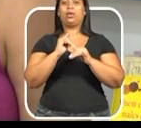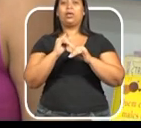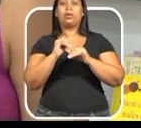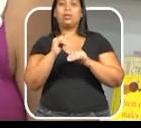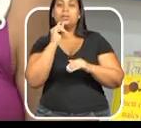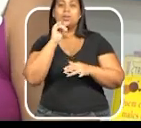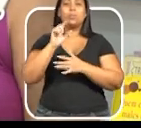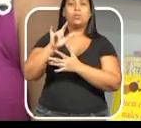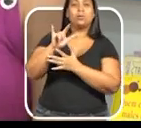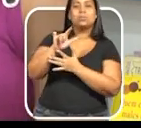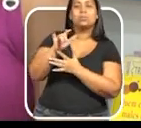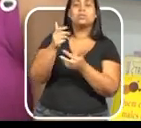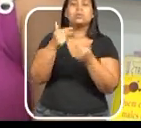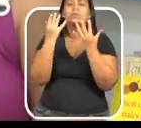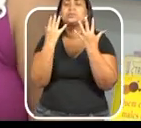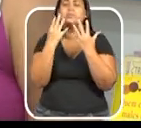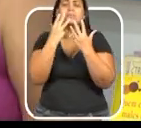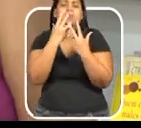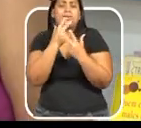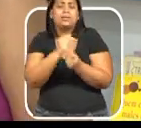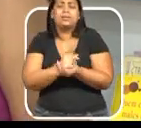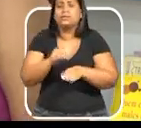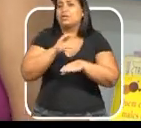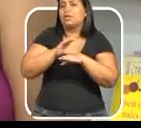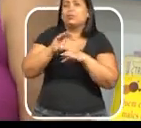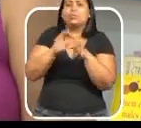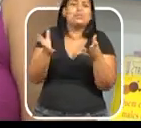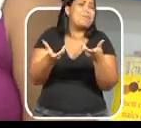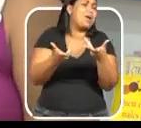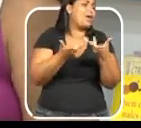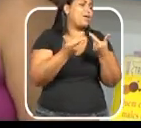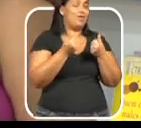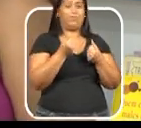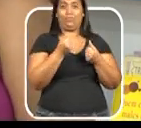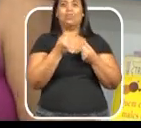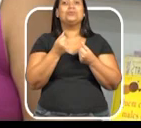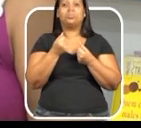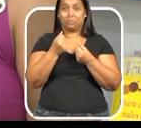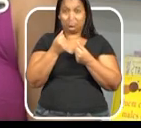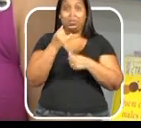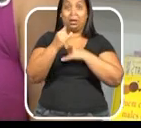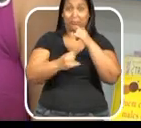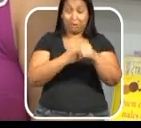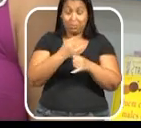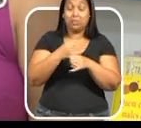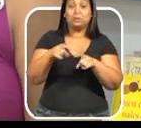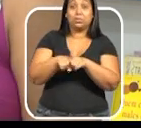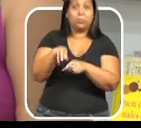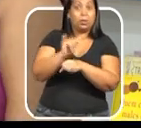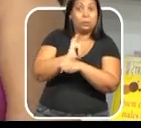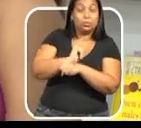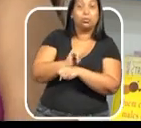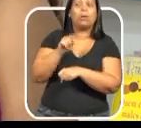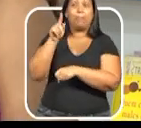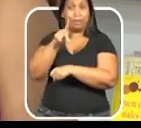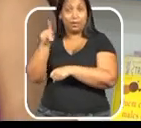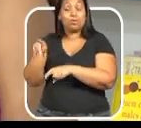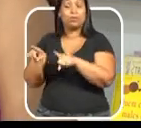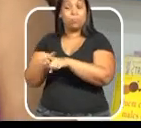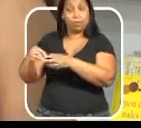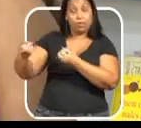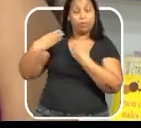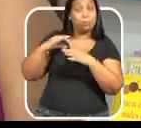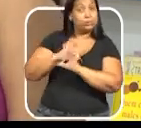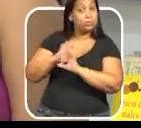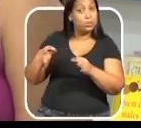coisas lindíssimas. Você tem cursos fantásticos na internet, YouTube. A prefeitura dá uma formação muito boa,